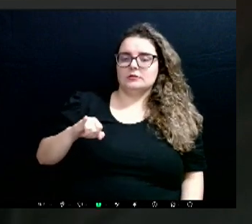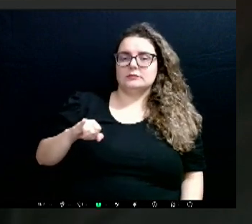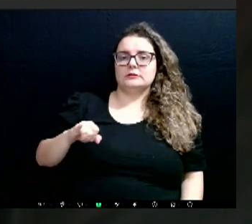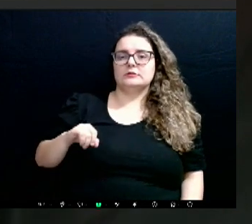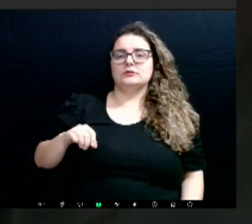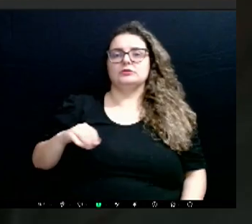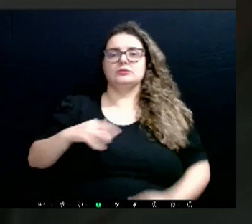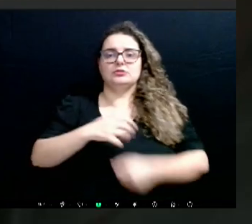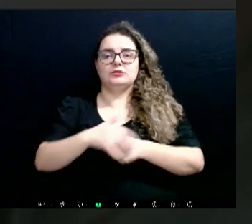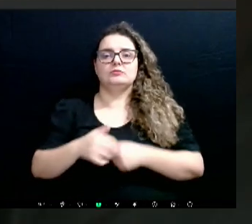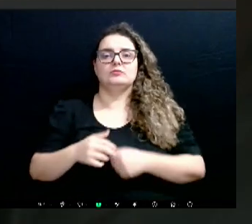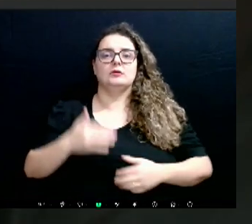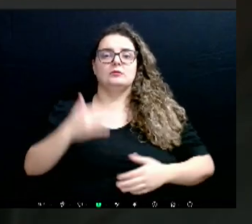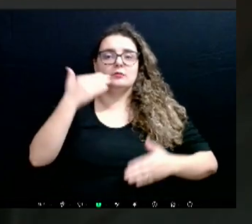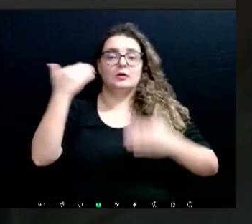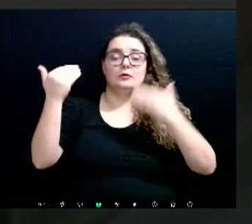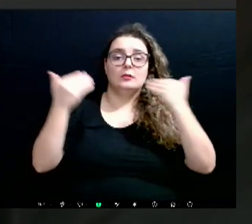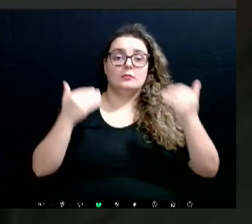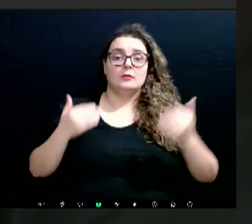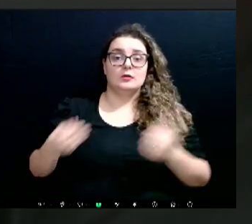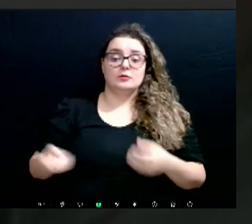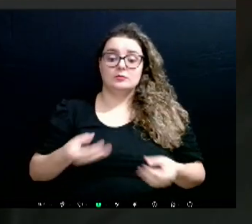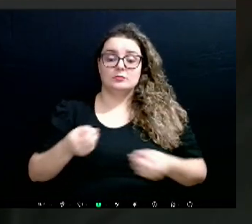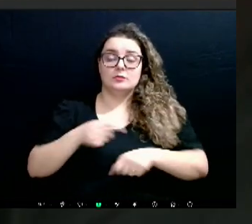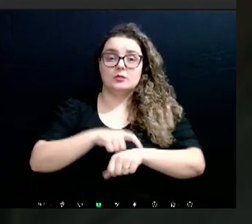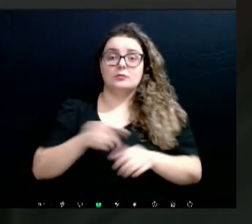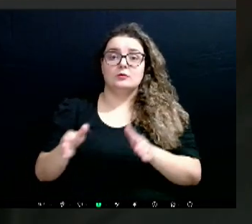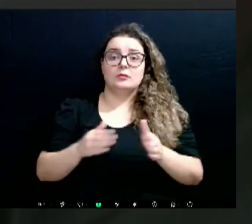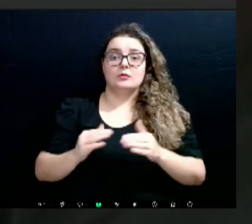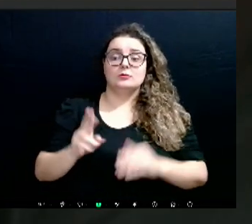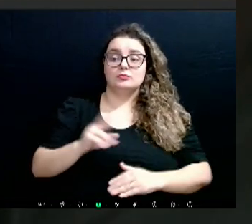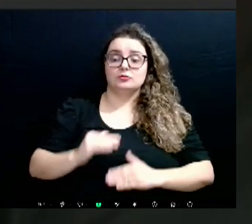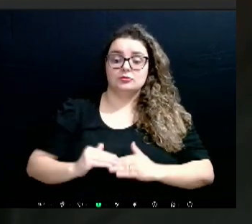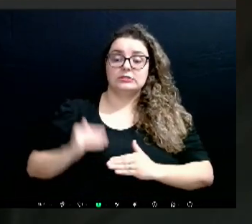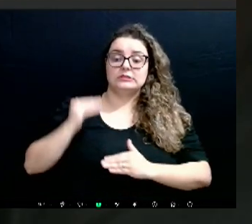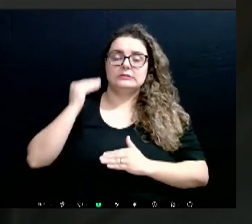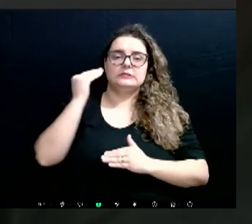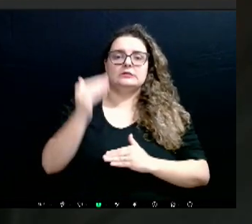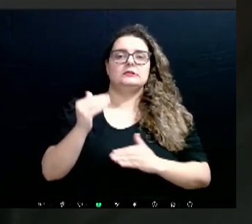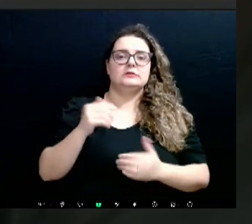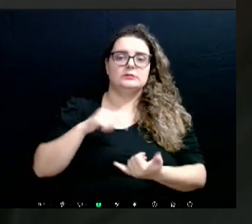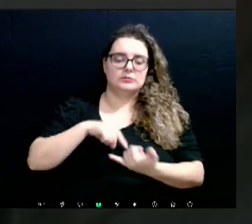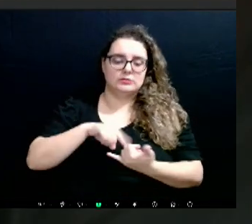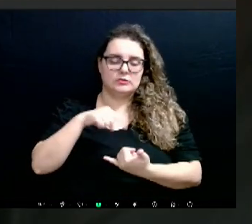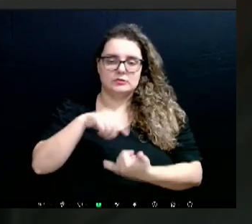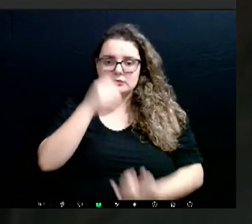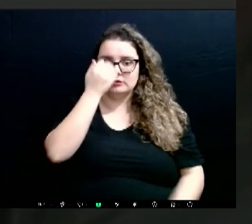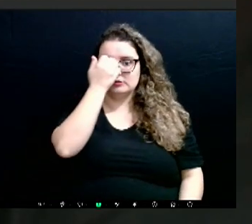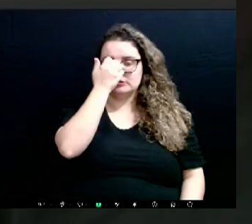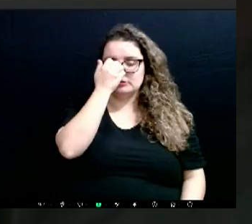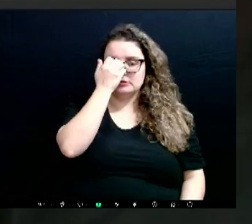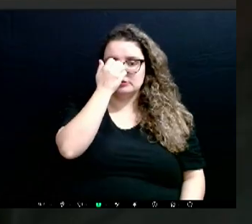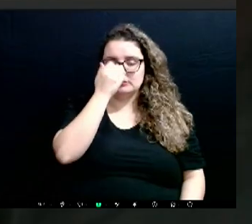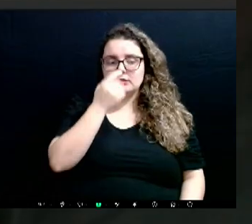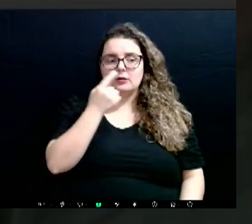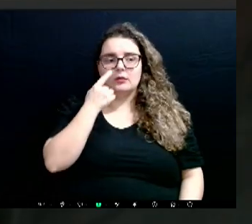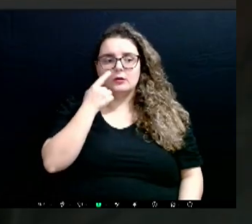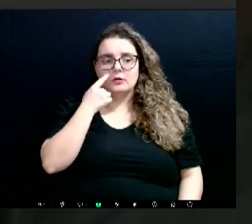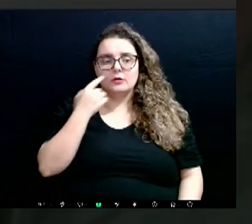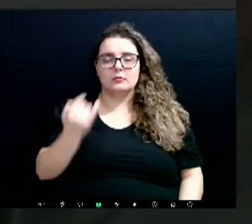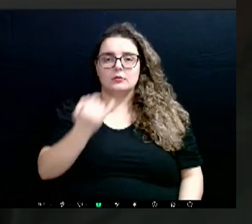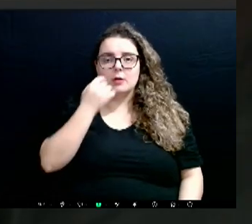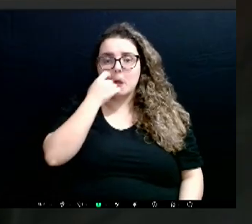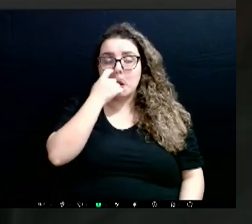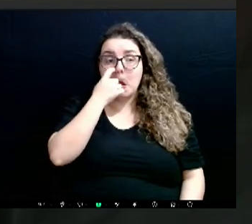em tempos de uso exagerado do celular. Olha só que interessante, né? As pessoas estão